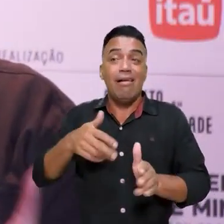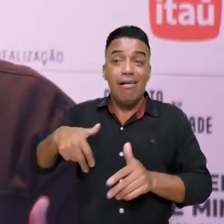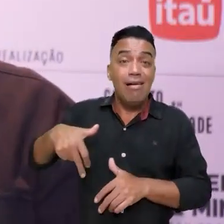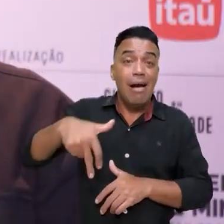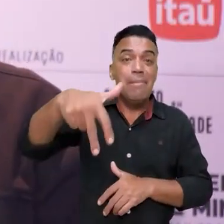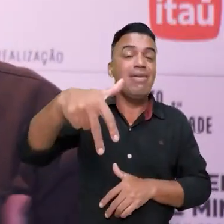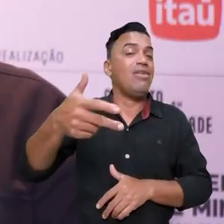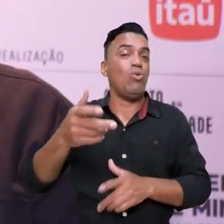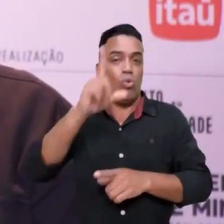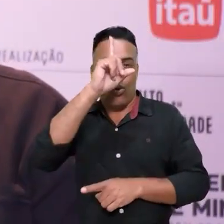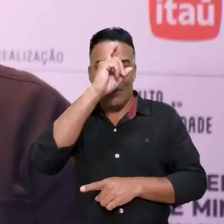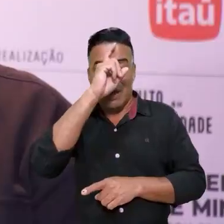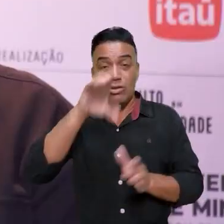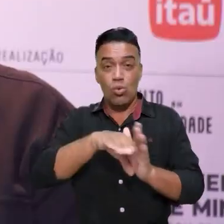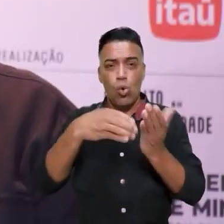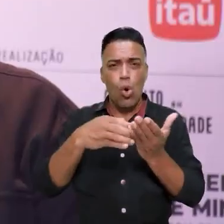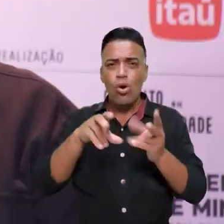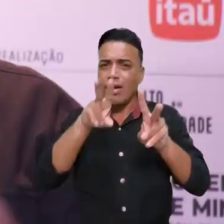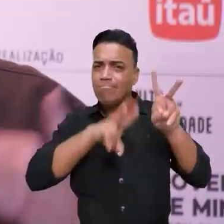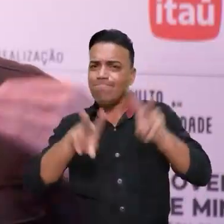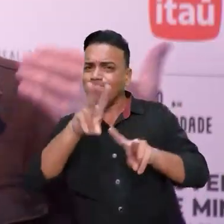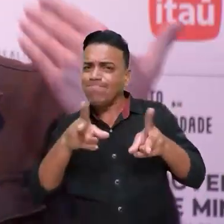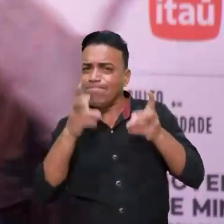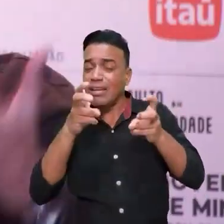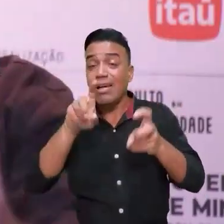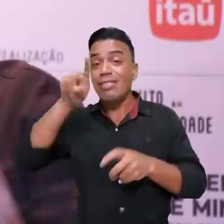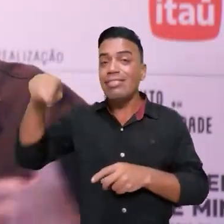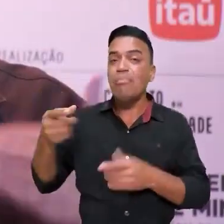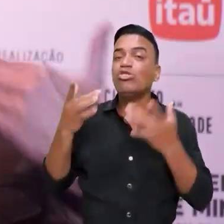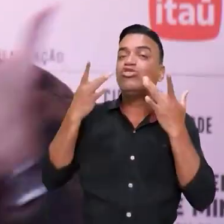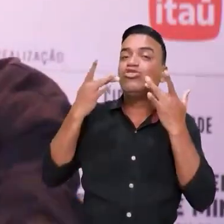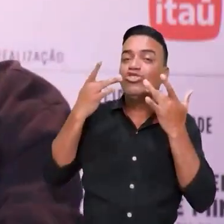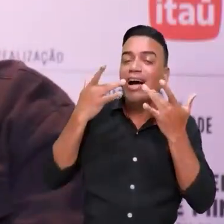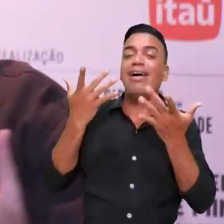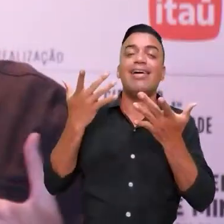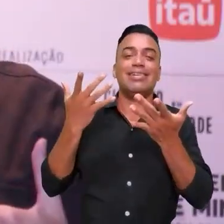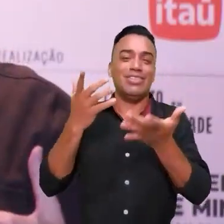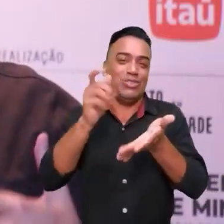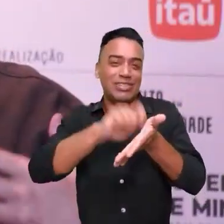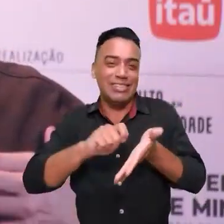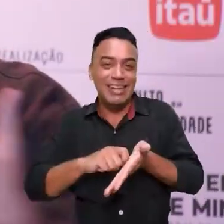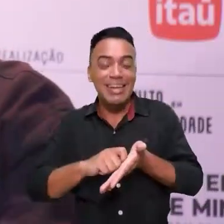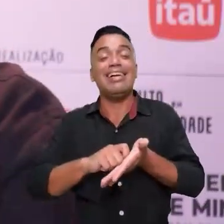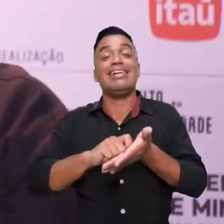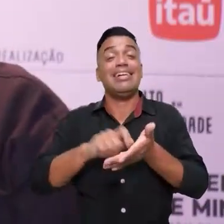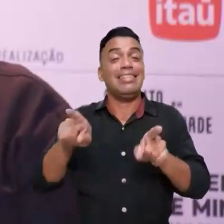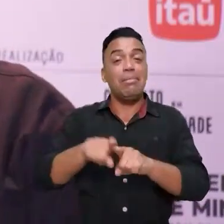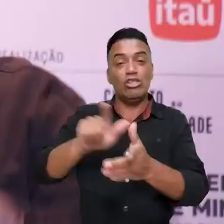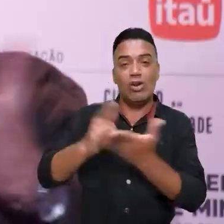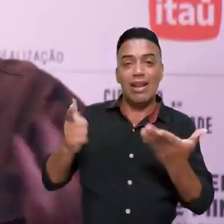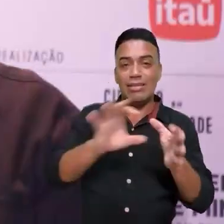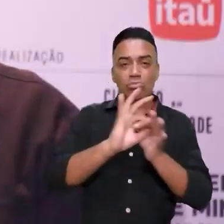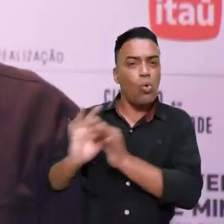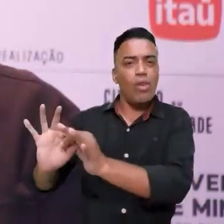esse lugar da crônica, da observação, depois a dramaturgia e o jornalismo, tudo isso foi uma união de pontas,